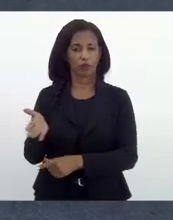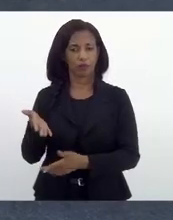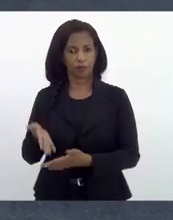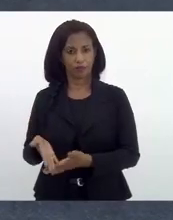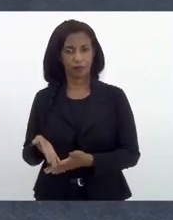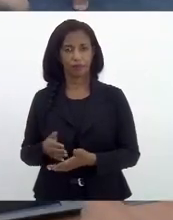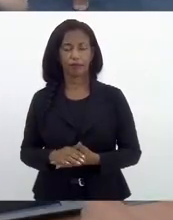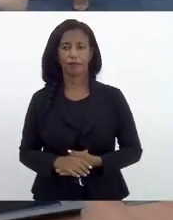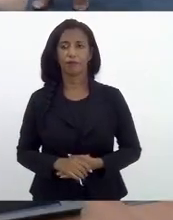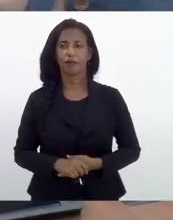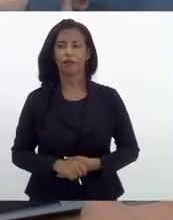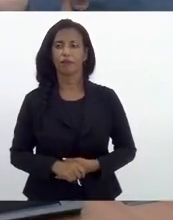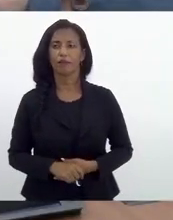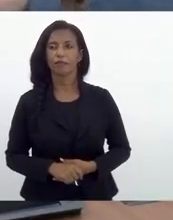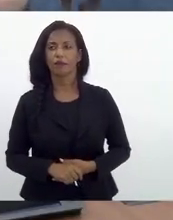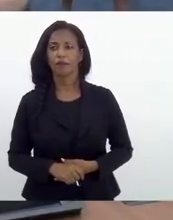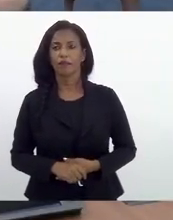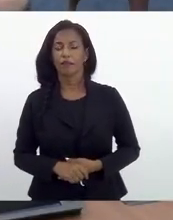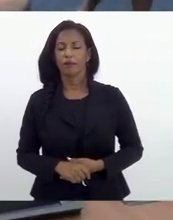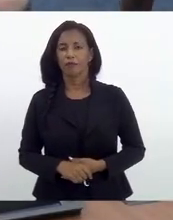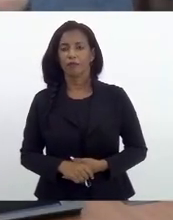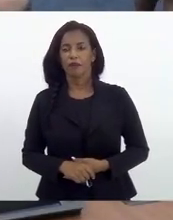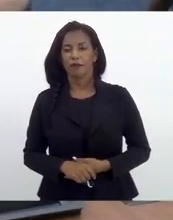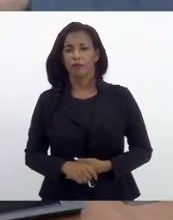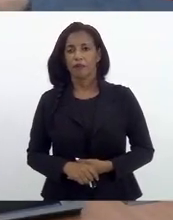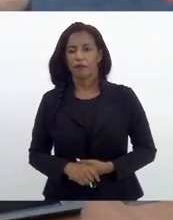obrigada deputado Márcio por favor